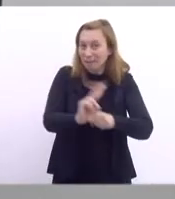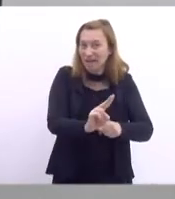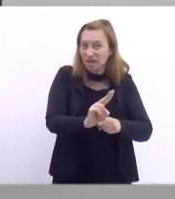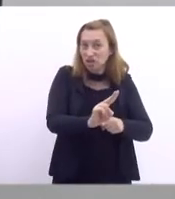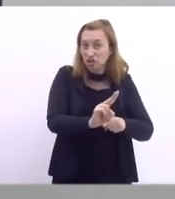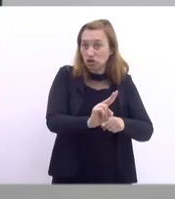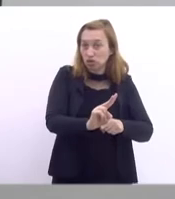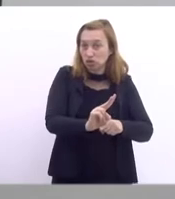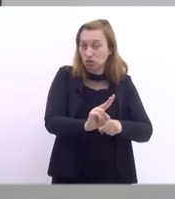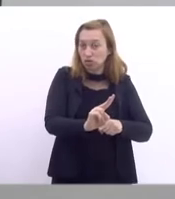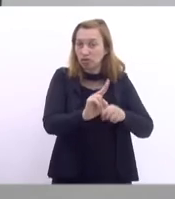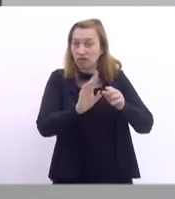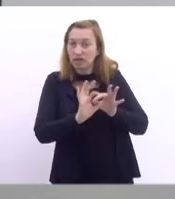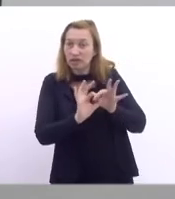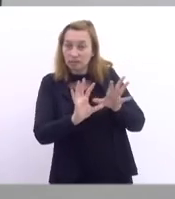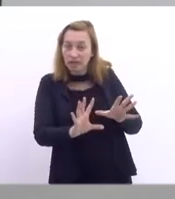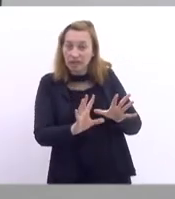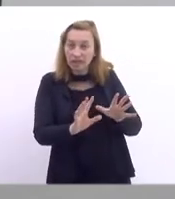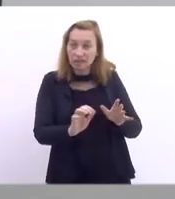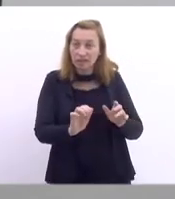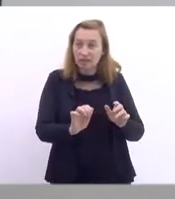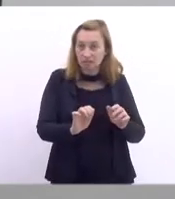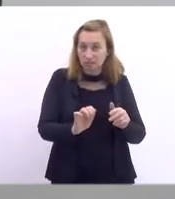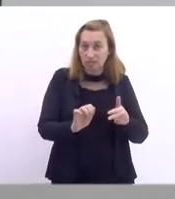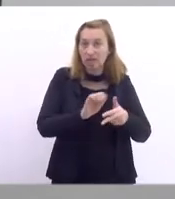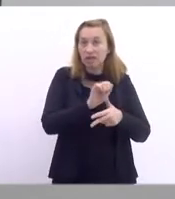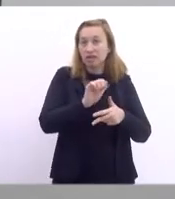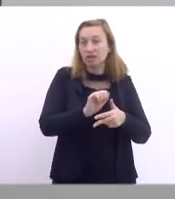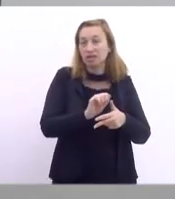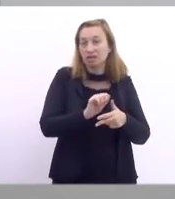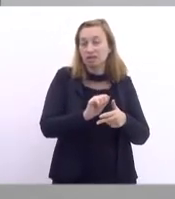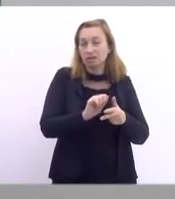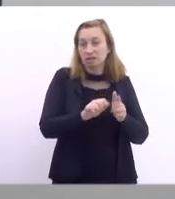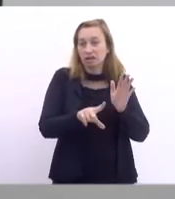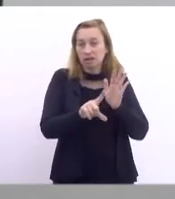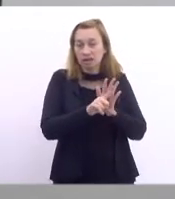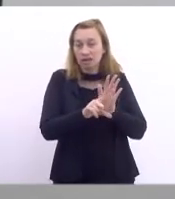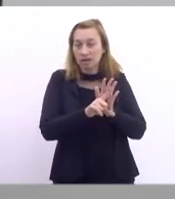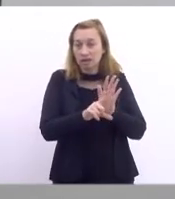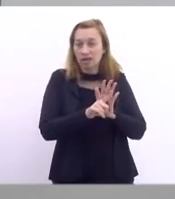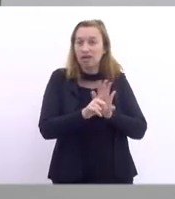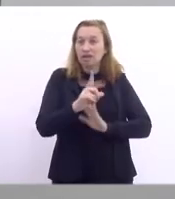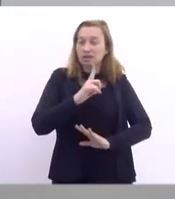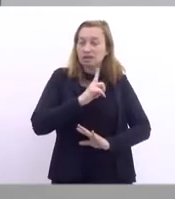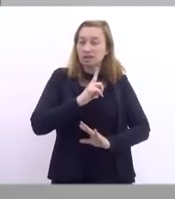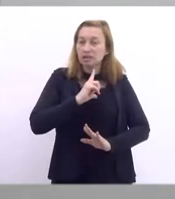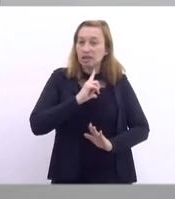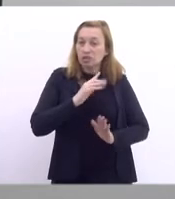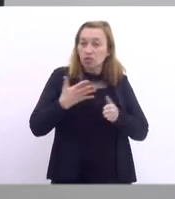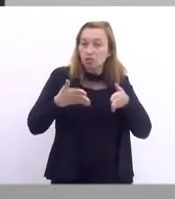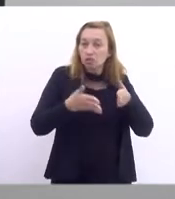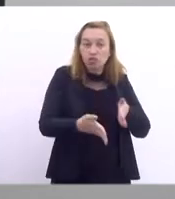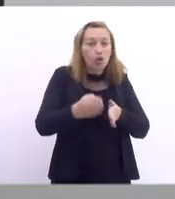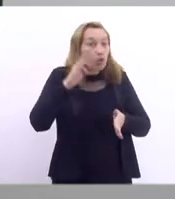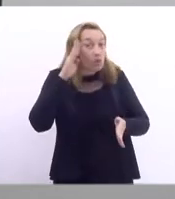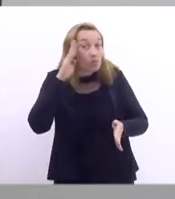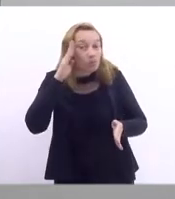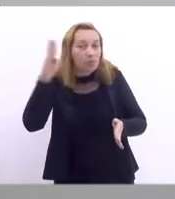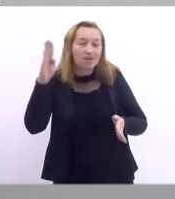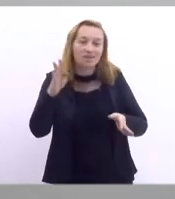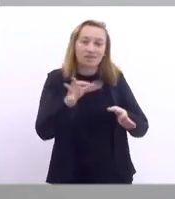quando vem a autorização Legislativa ele tem um objeto específico um